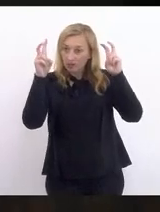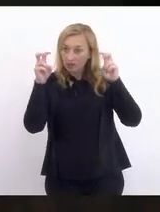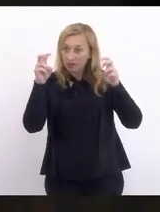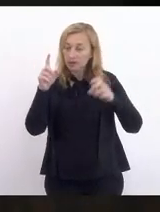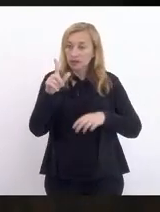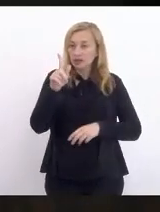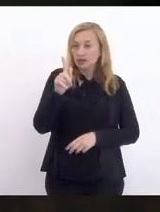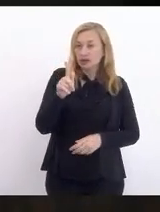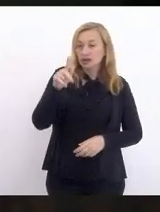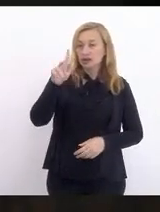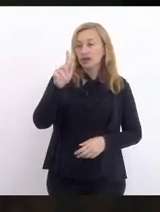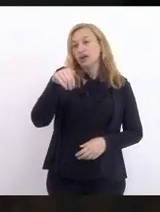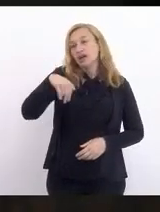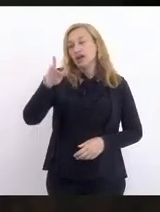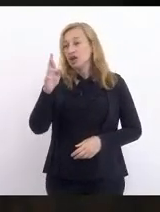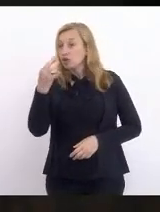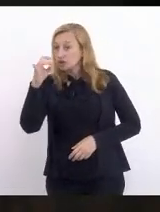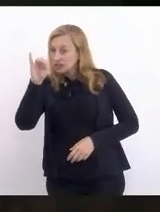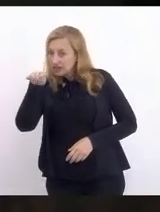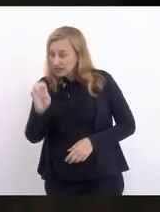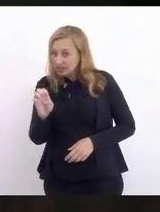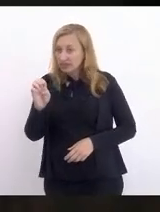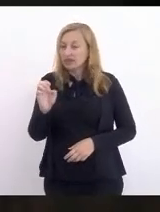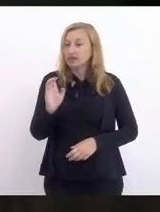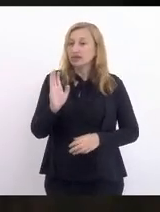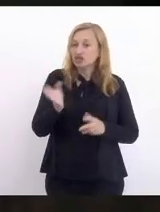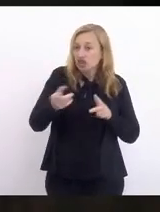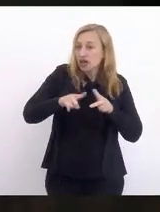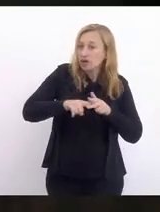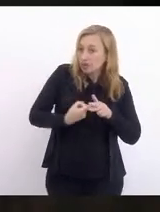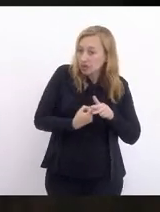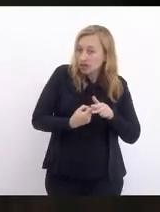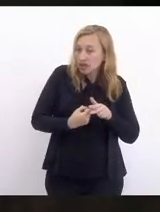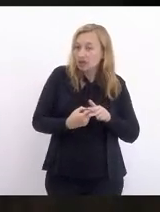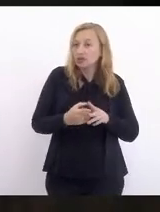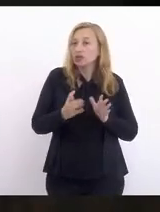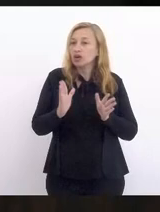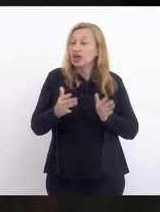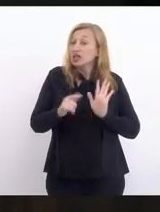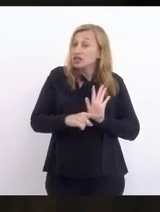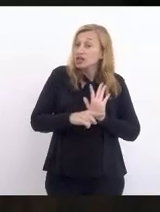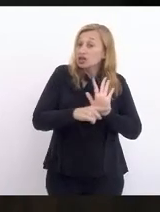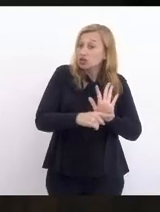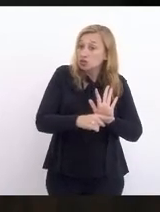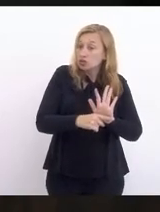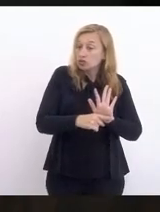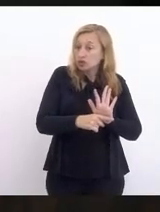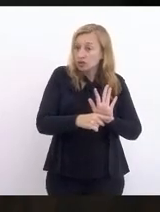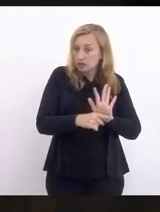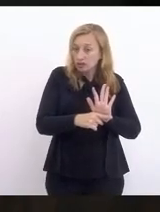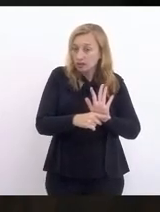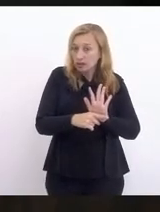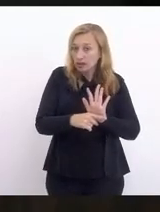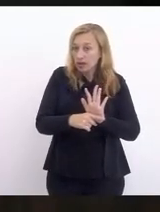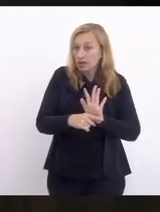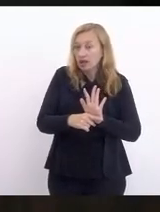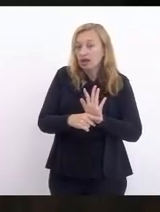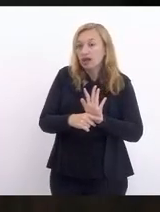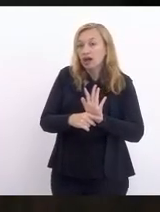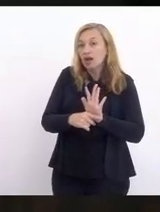do Querosene de aviação Nós voltamos aqui já foi regulamentado isso ajuda a viabilizar o Galeão